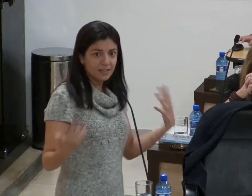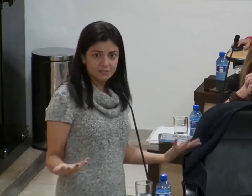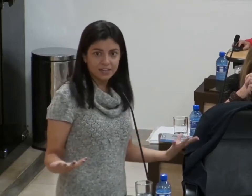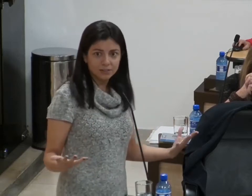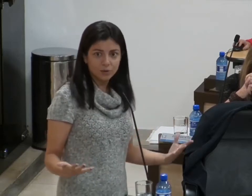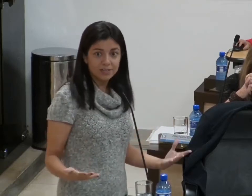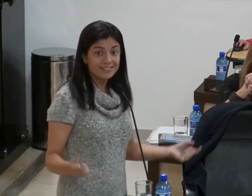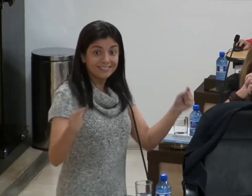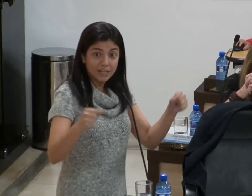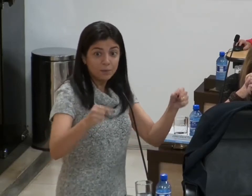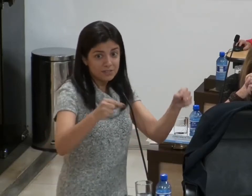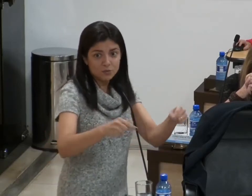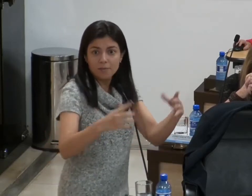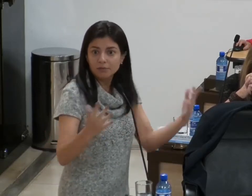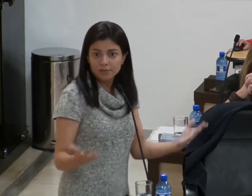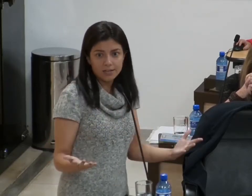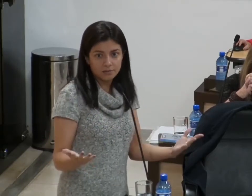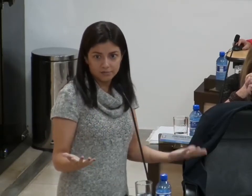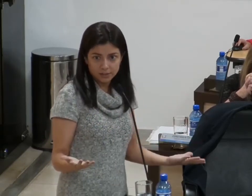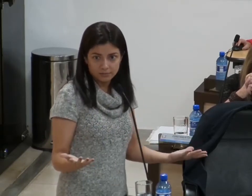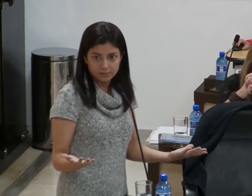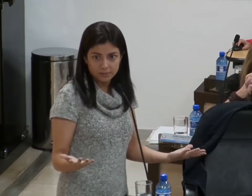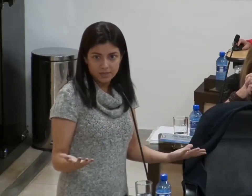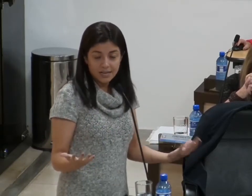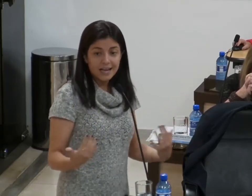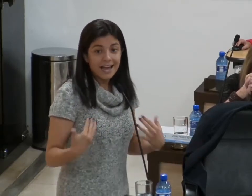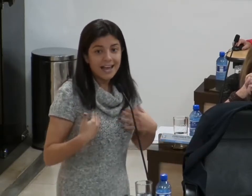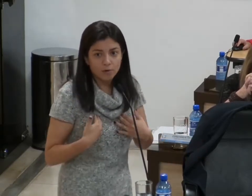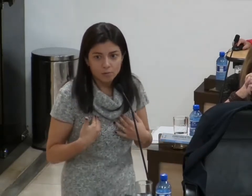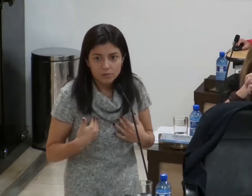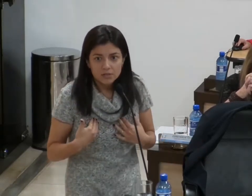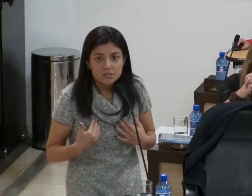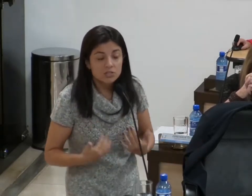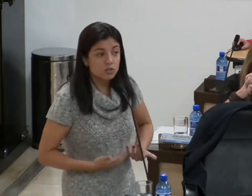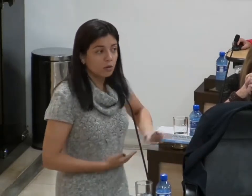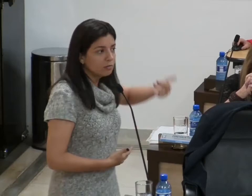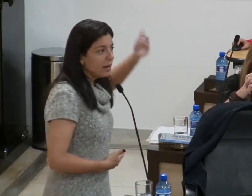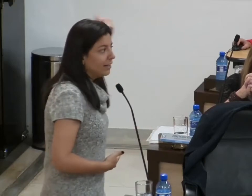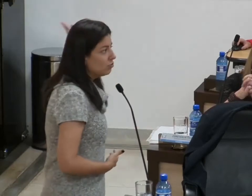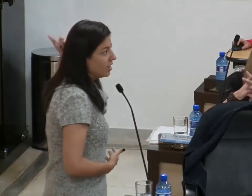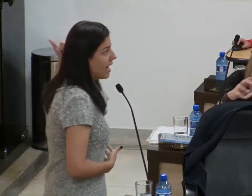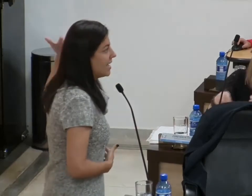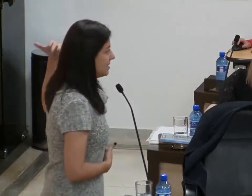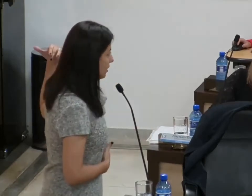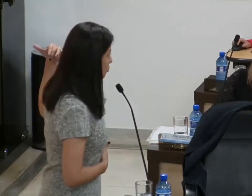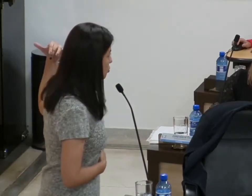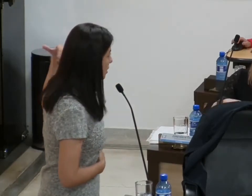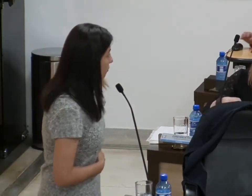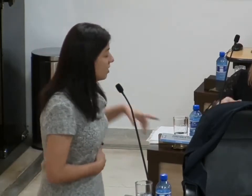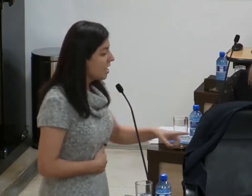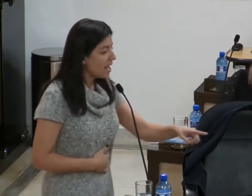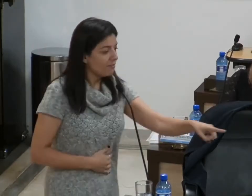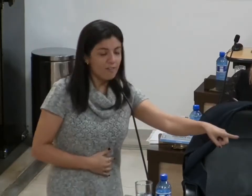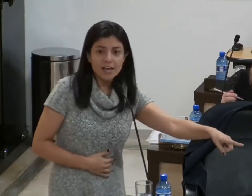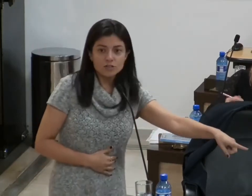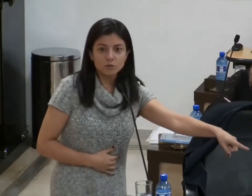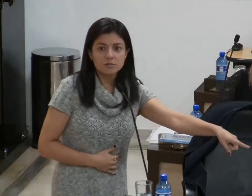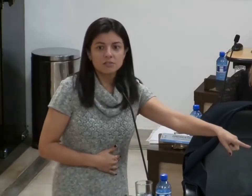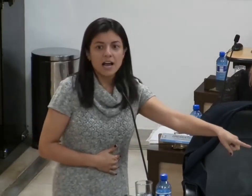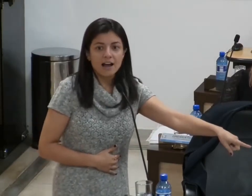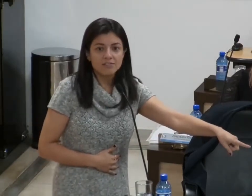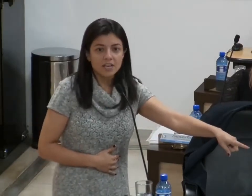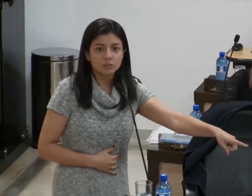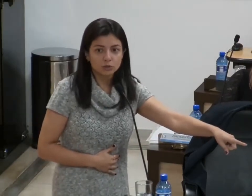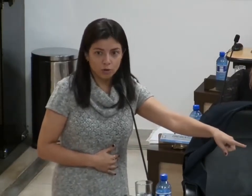de mais vereadores e até o presente momento não foi resolvido. Eu, se estou do lado de lá, executivo, vejo